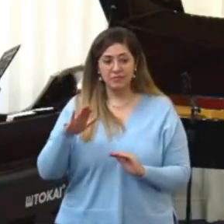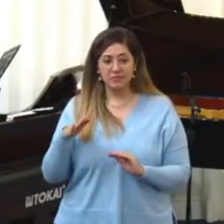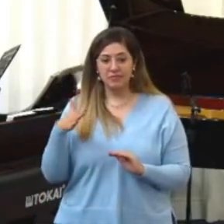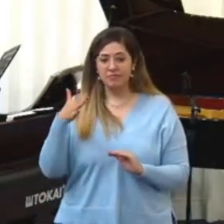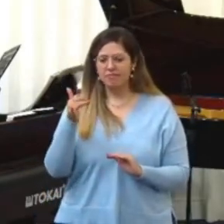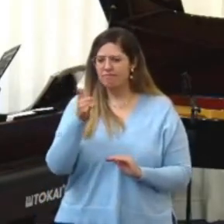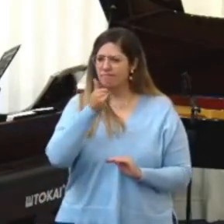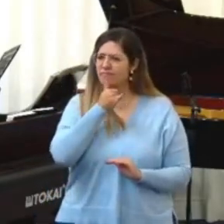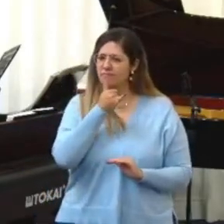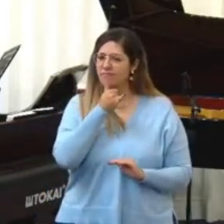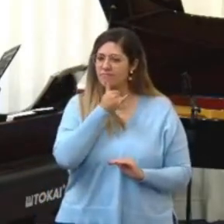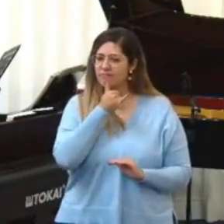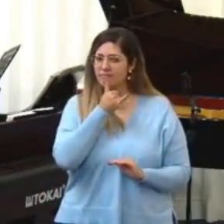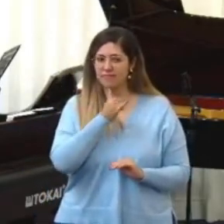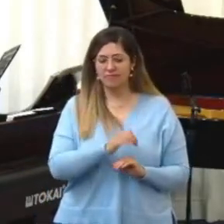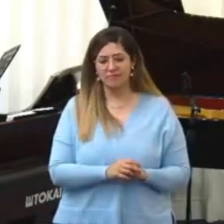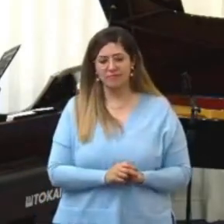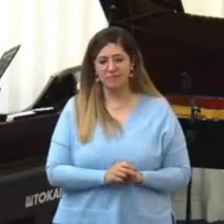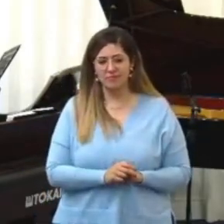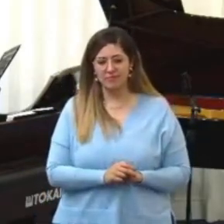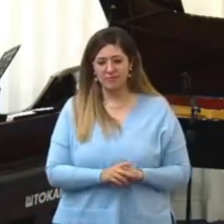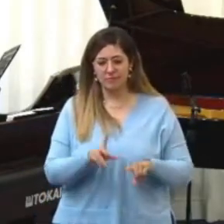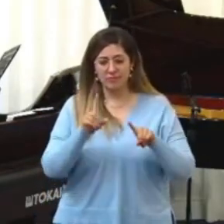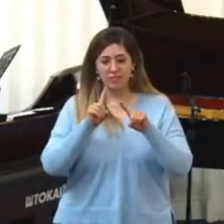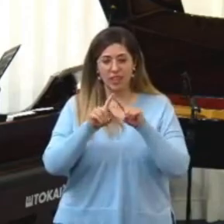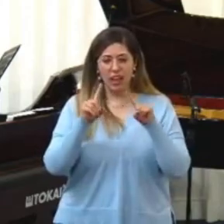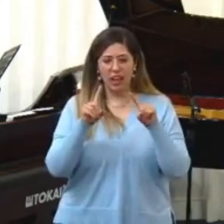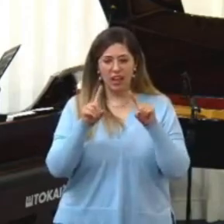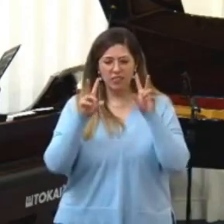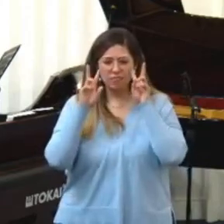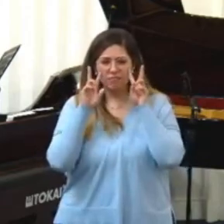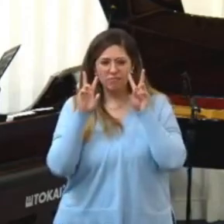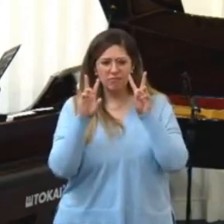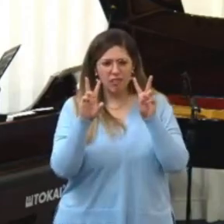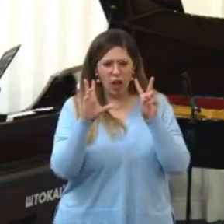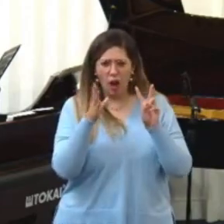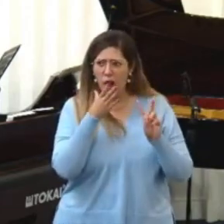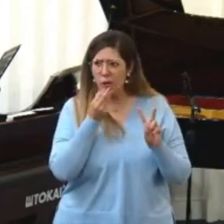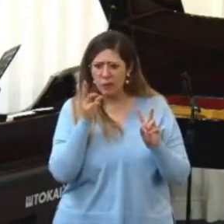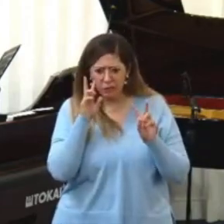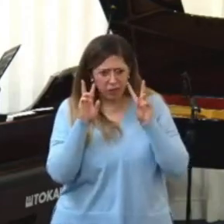como esse, eles puderam ver que aquele homem